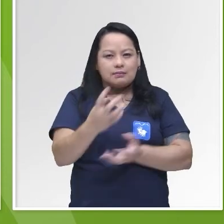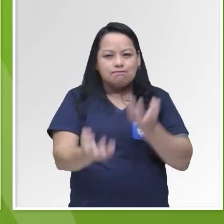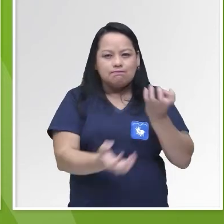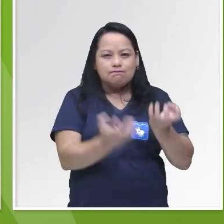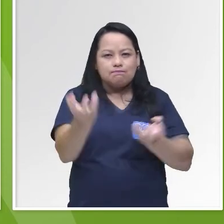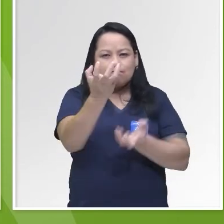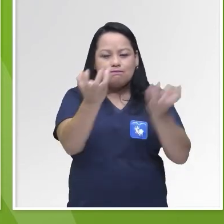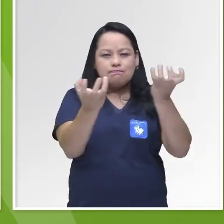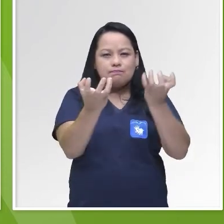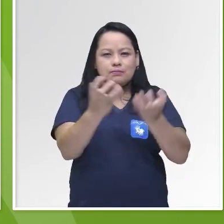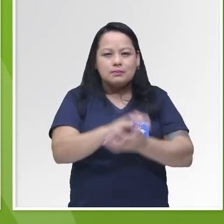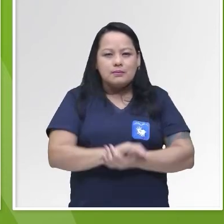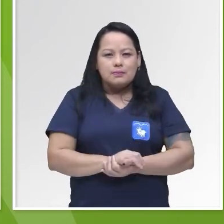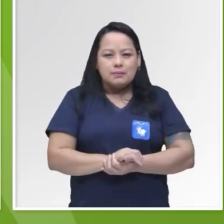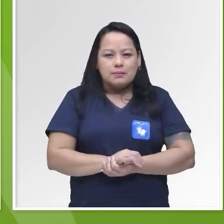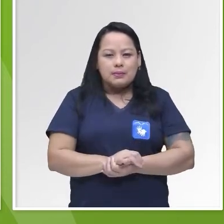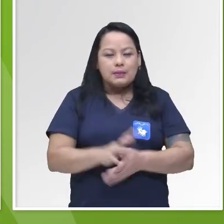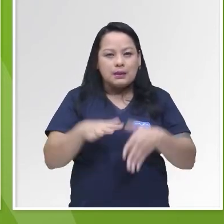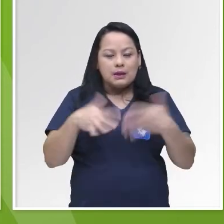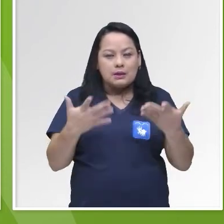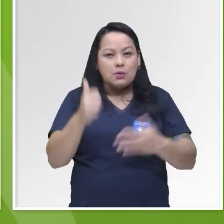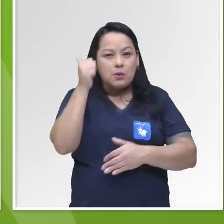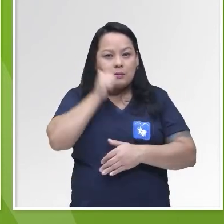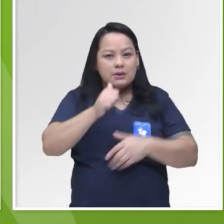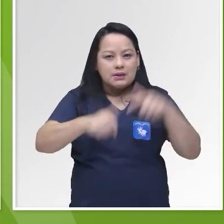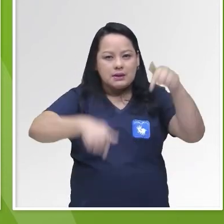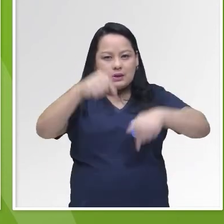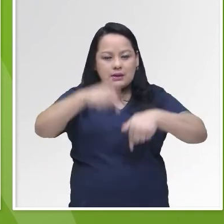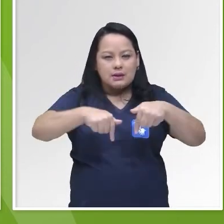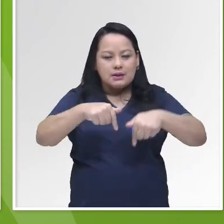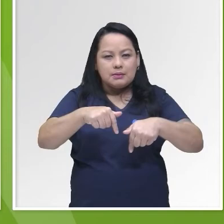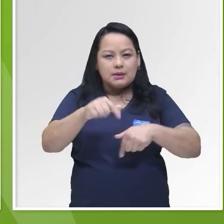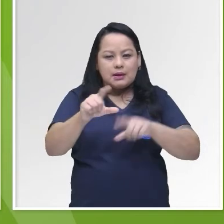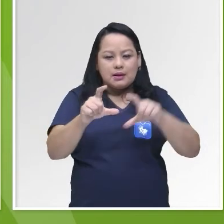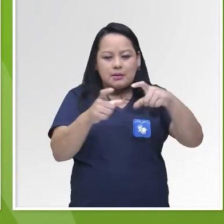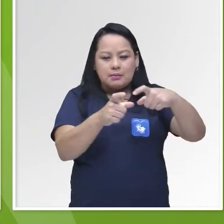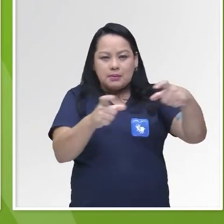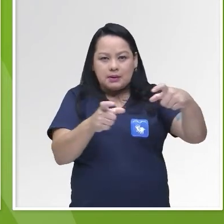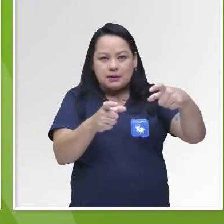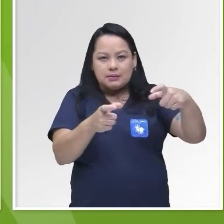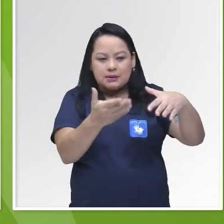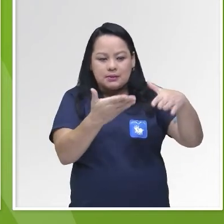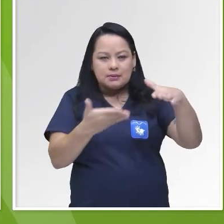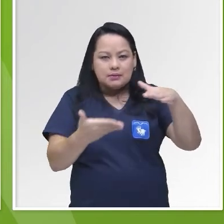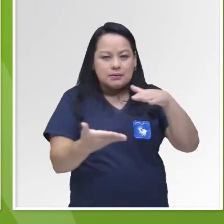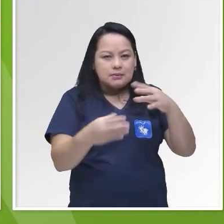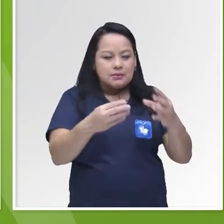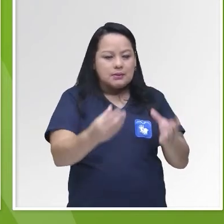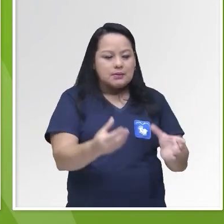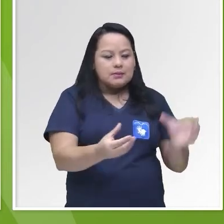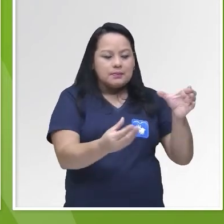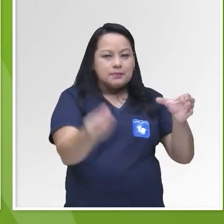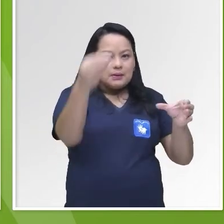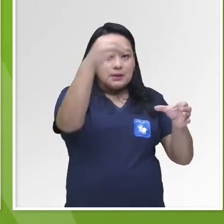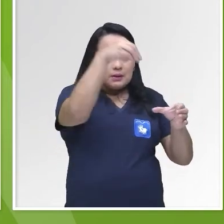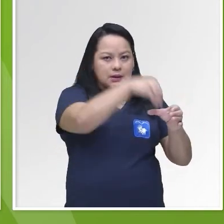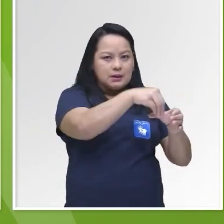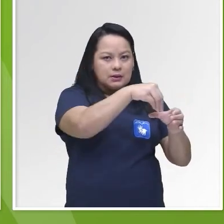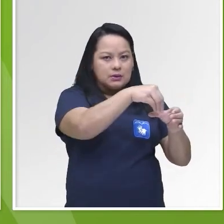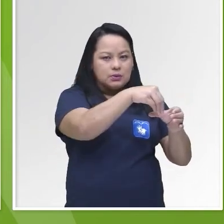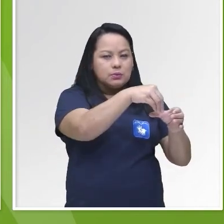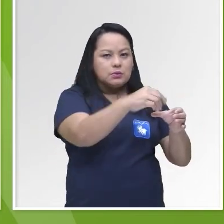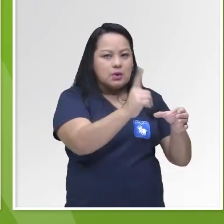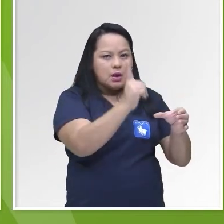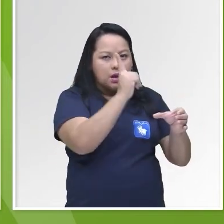Legal, gente. Então, a quimiquinha pegou uma lâmina de zinco, colocou dentro de uma